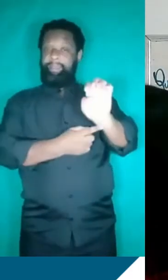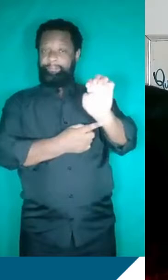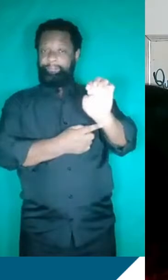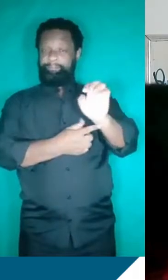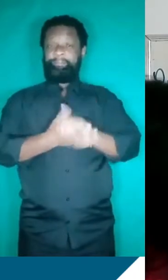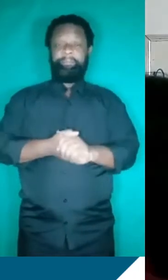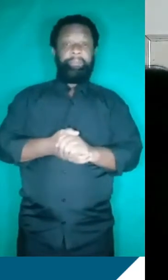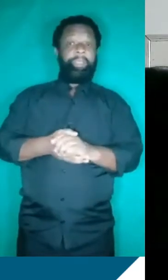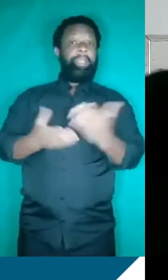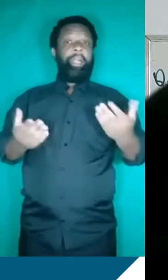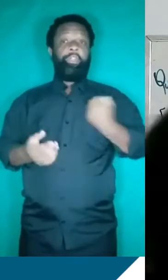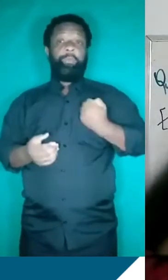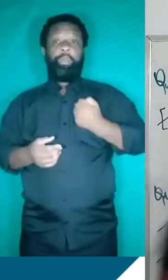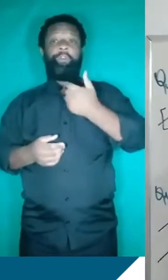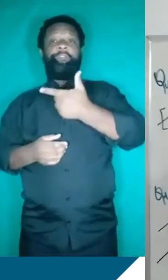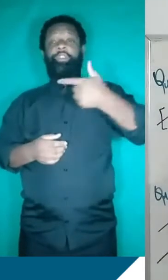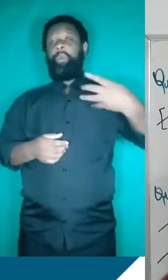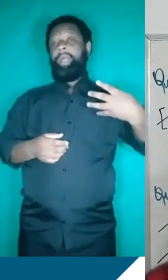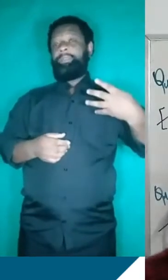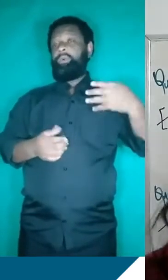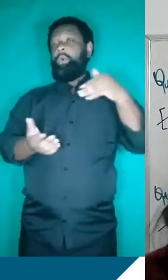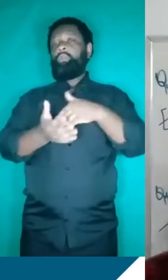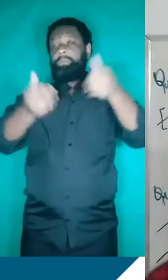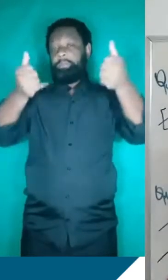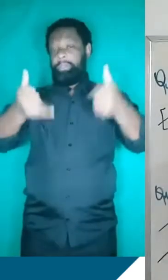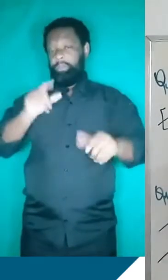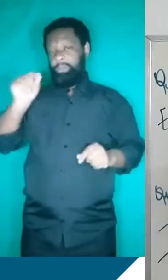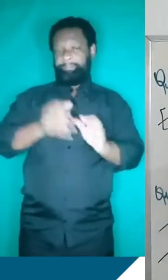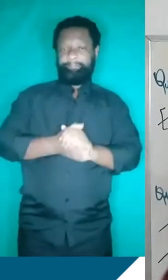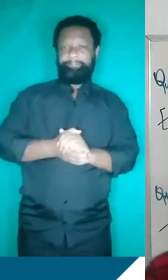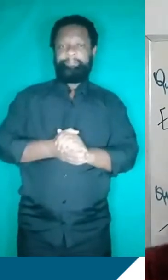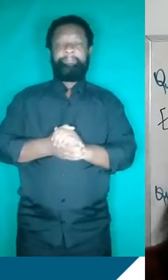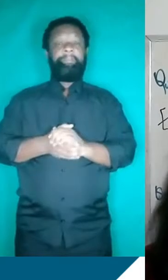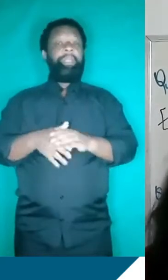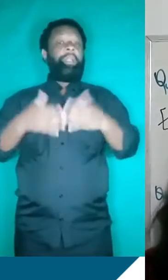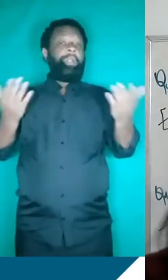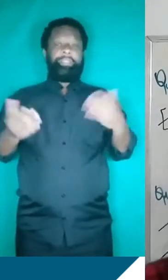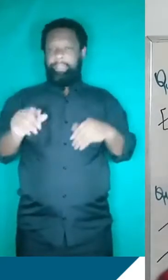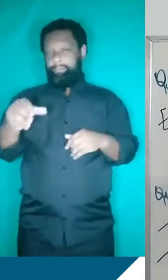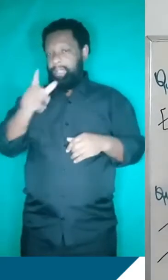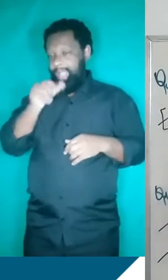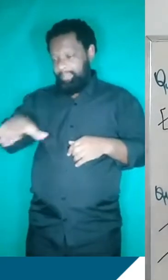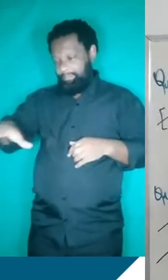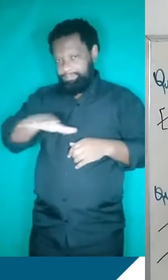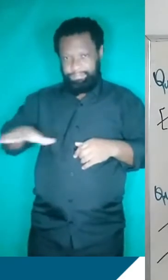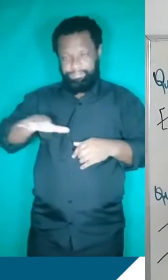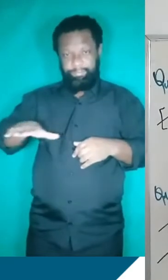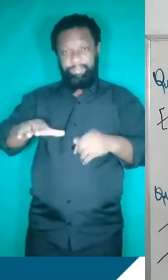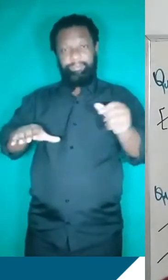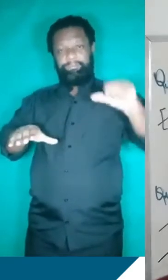de elefante. E a questão 24, que é a última, fala o seguinte: quando colocamos em água,